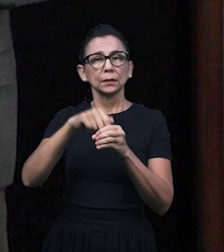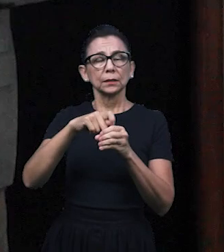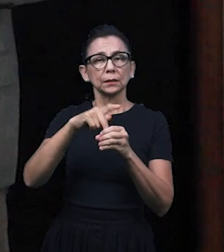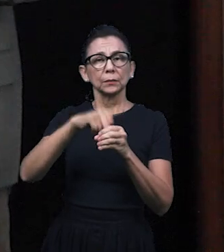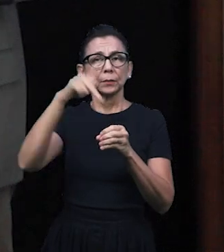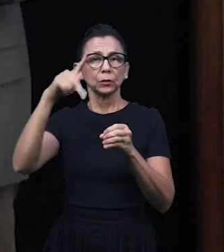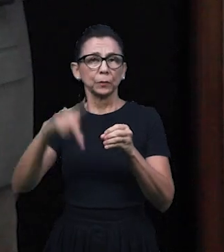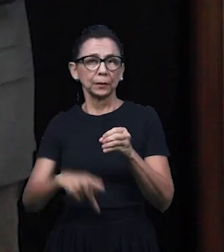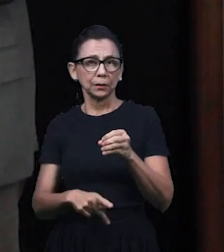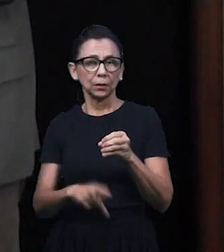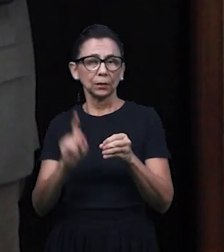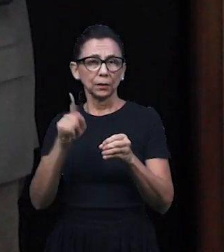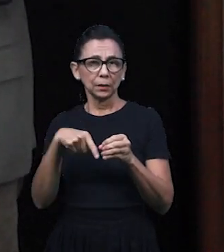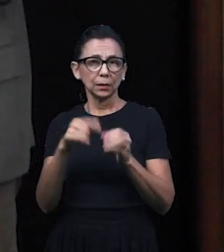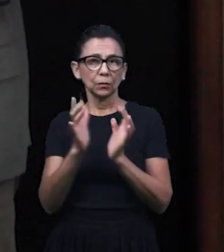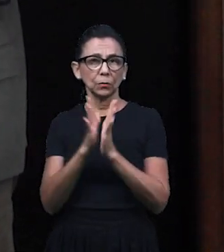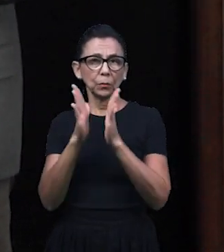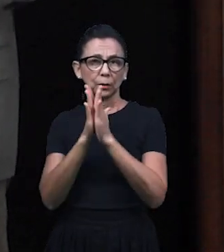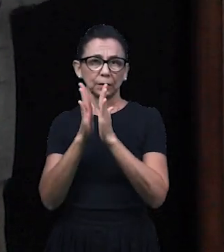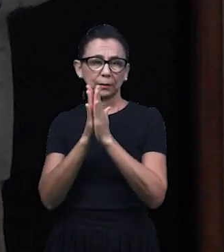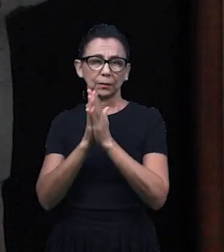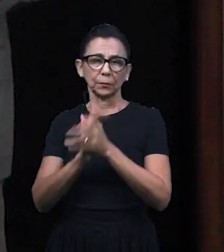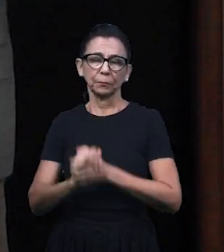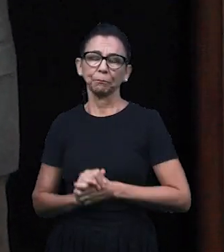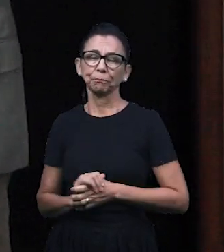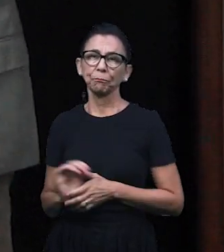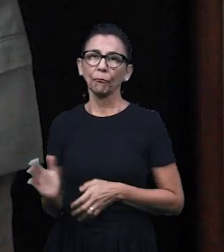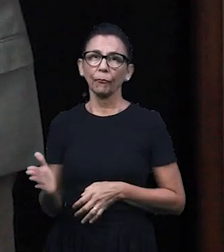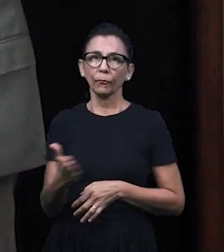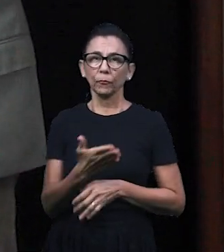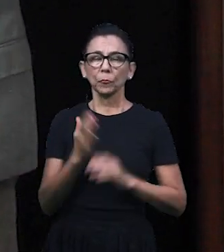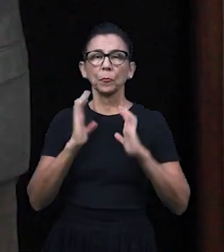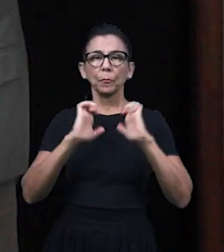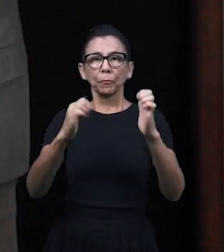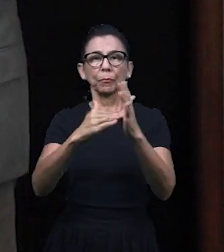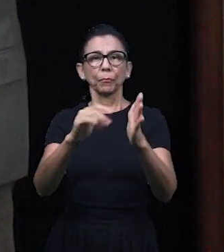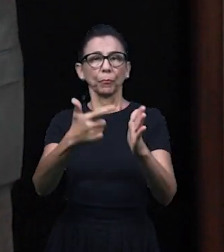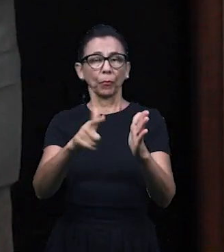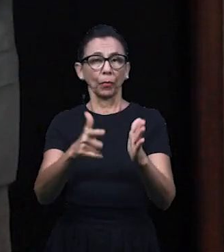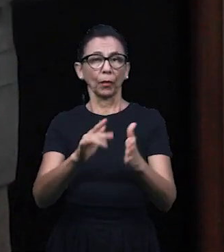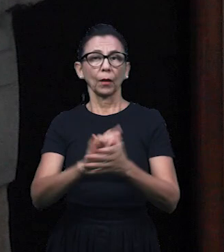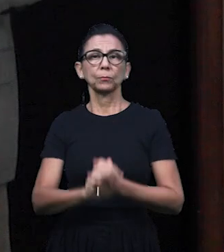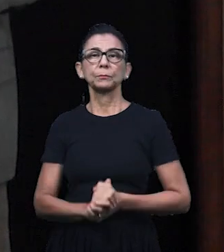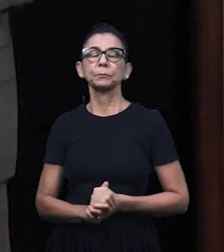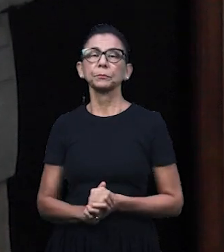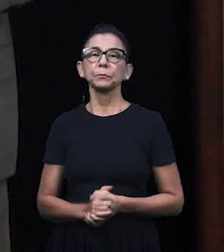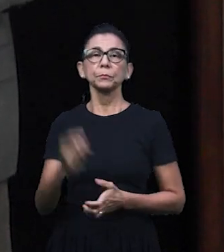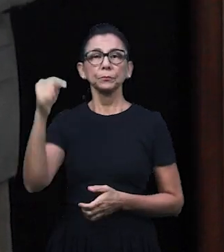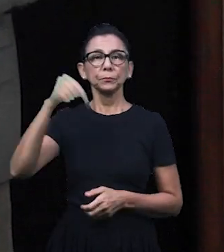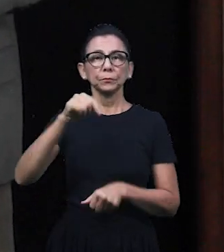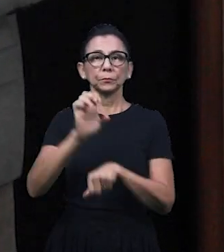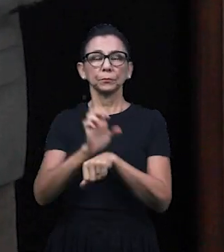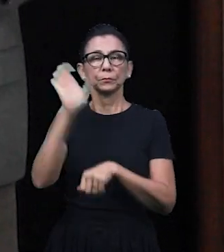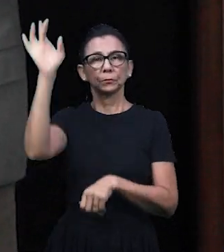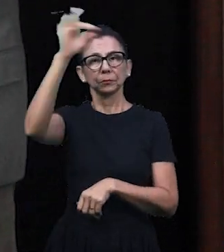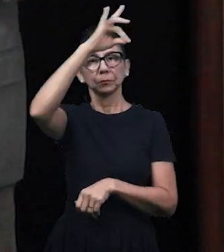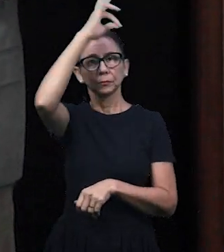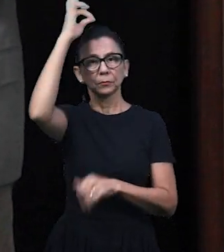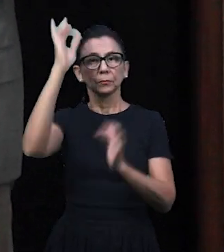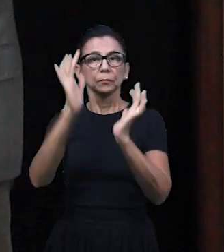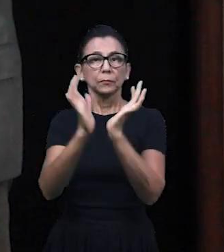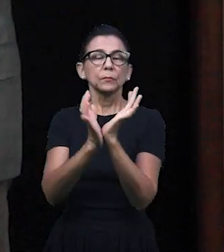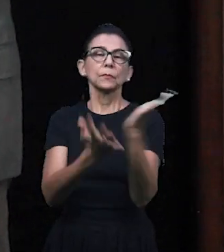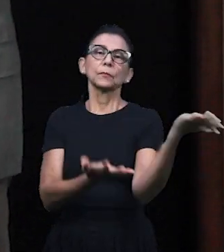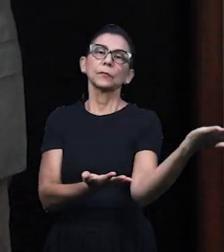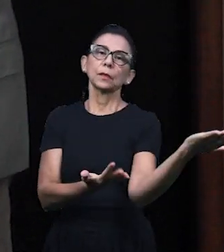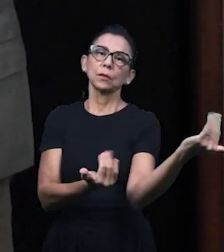os irmãos desenvolvem. Mas falando agora sobre o Evangelho Sem Fronteiras, nós tivemos um grupo aqui do estado do Espírito Santo, um grupo de